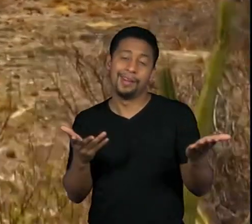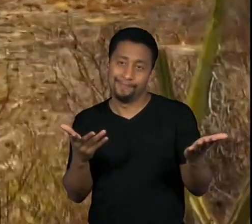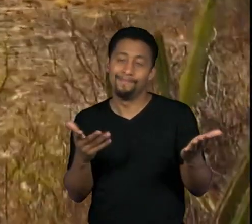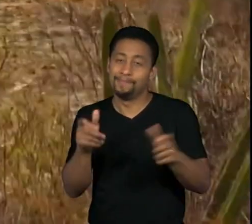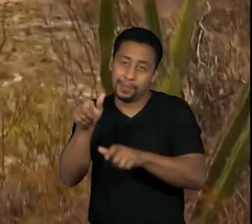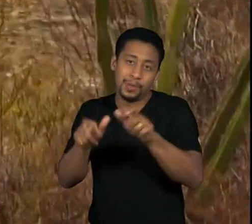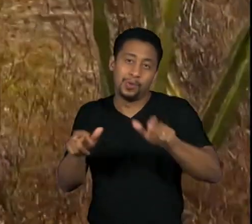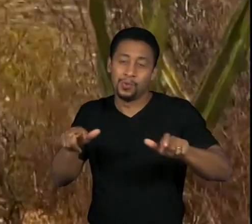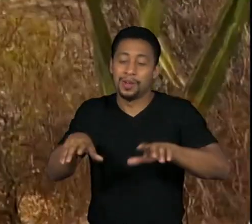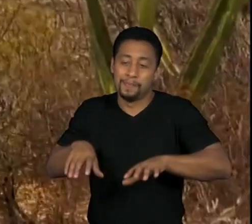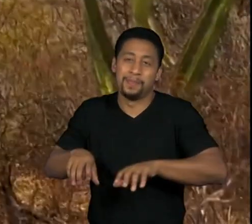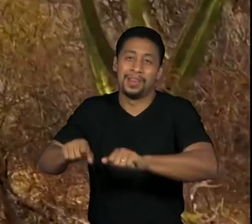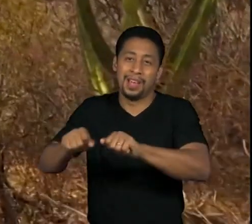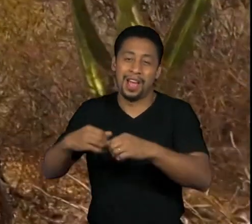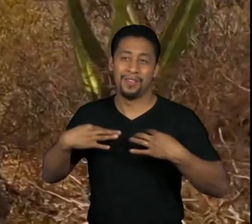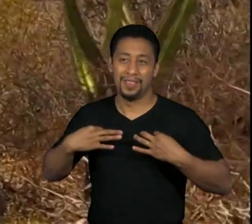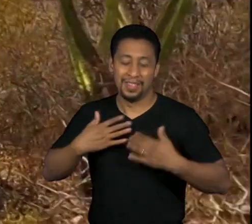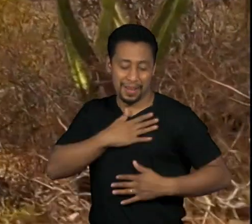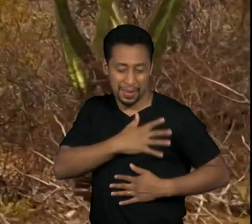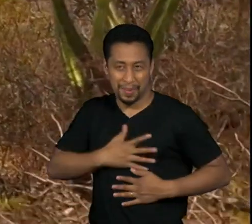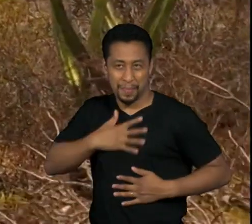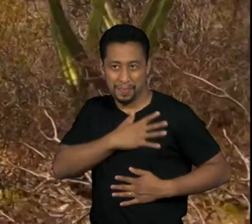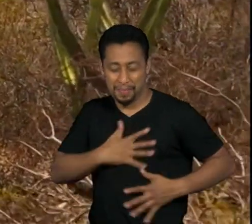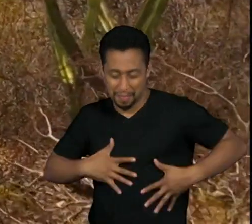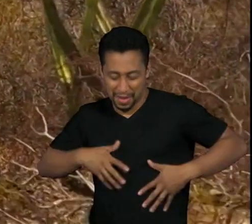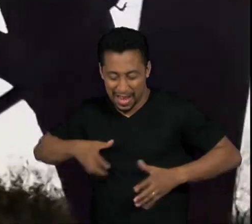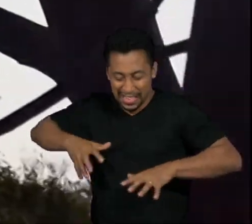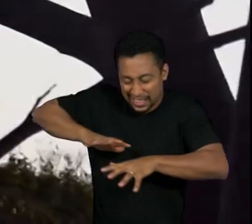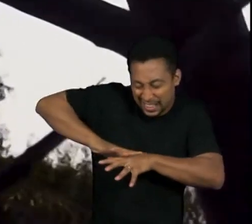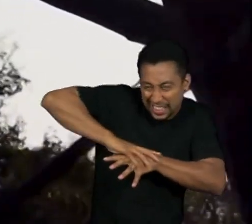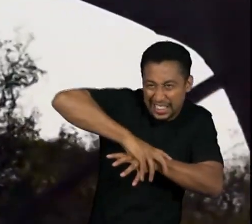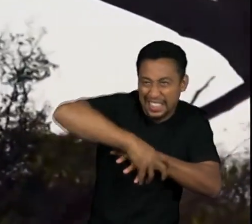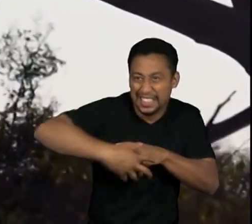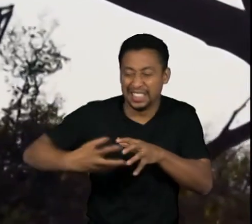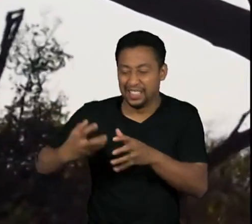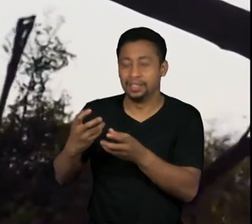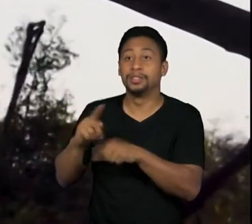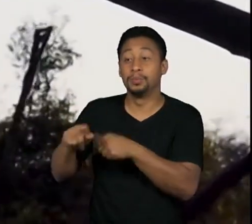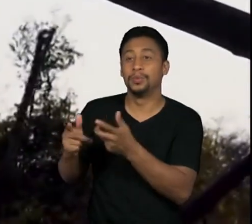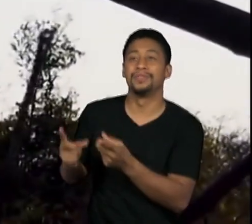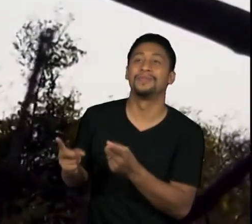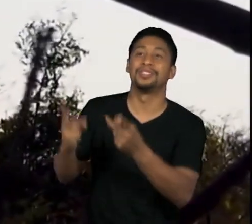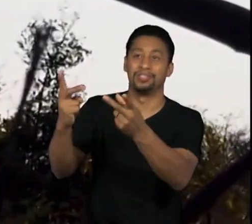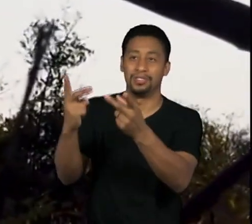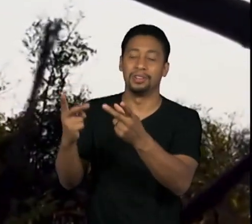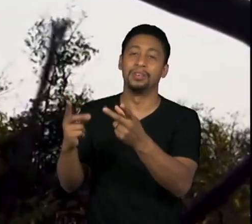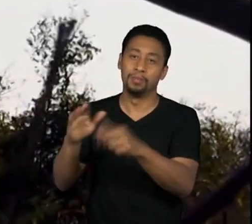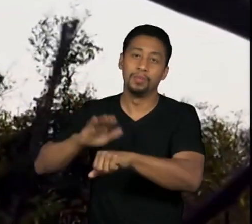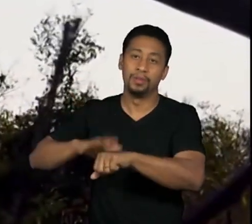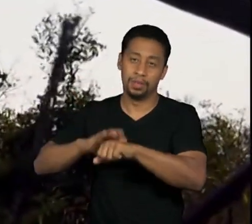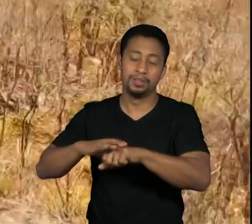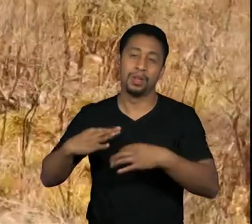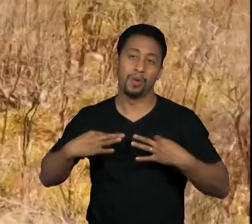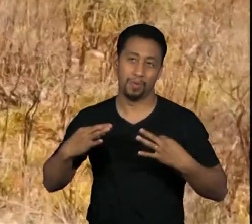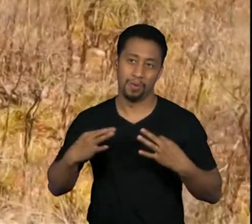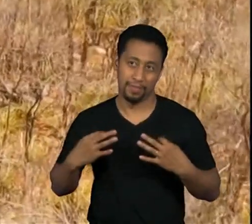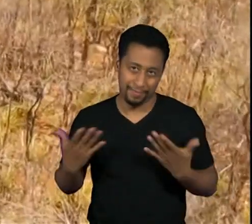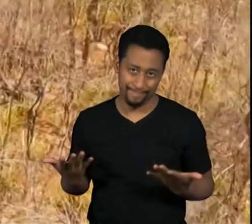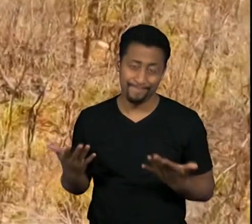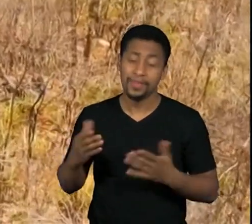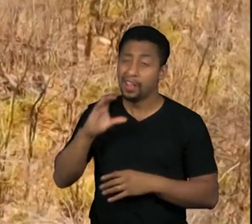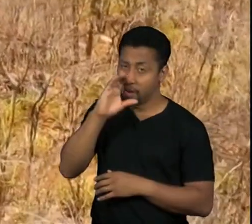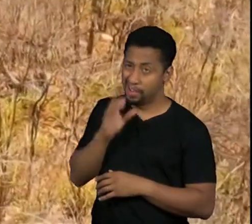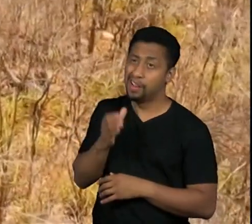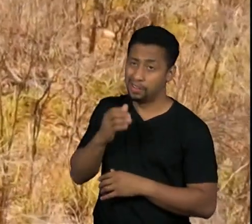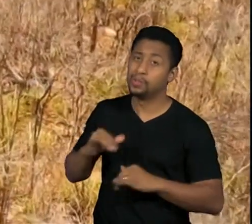peles de animais, né? E a anta é citada como um desses animais caçados na região, e como